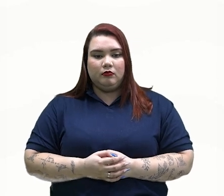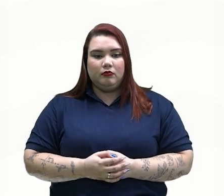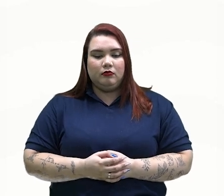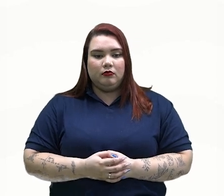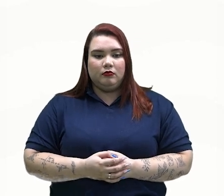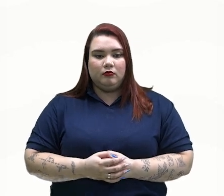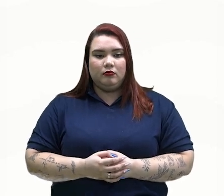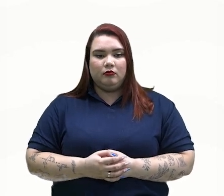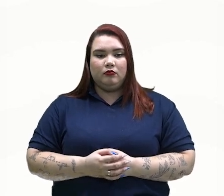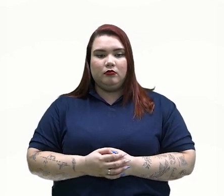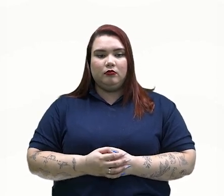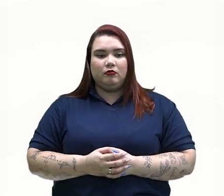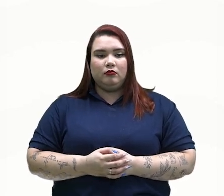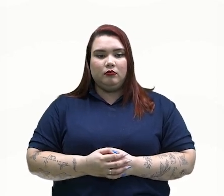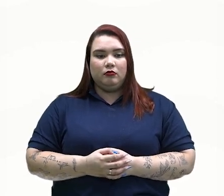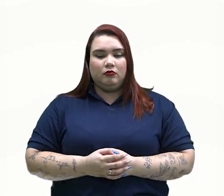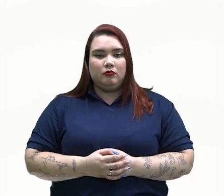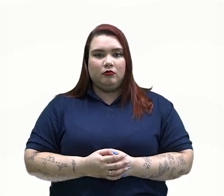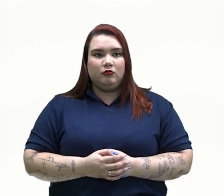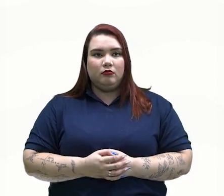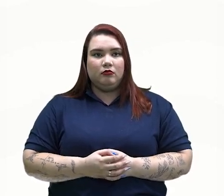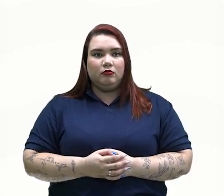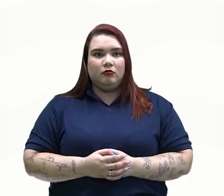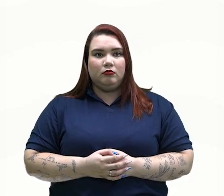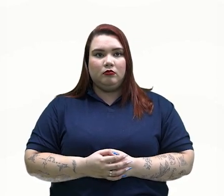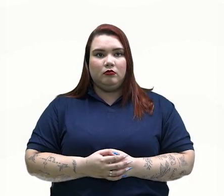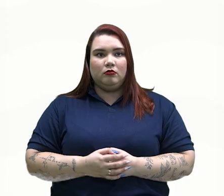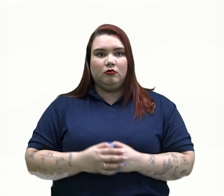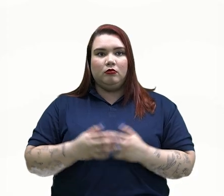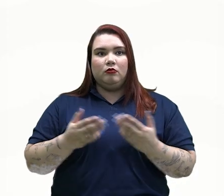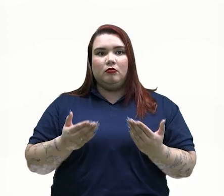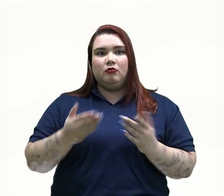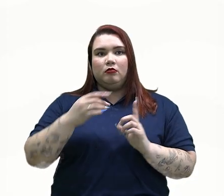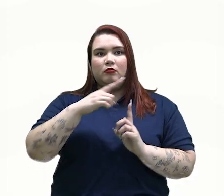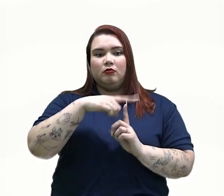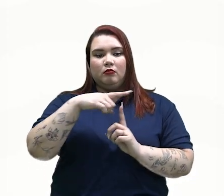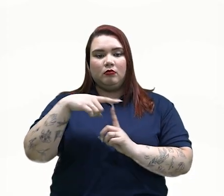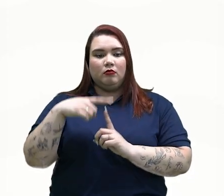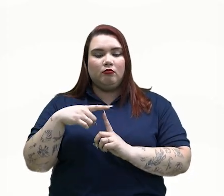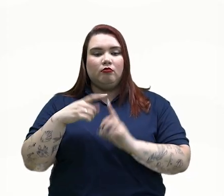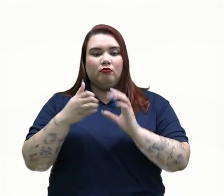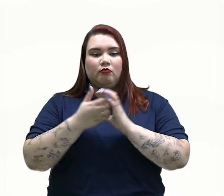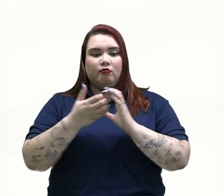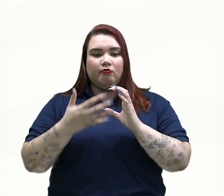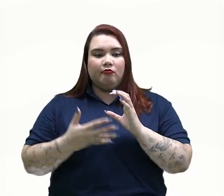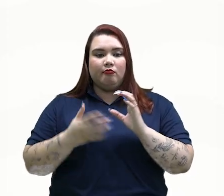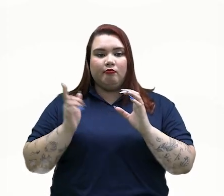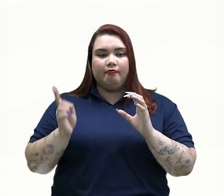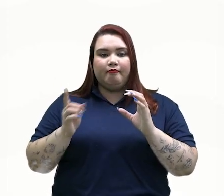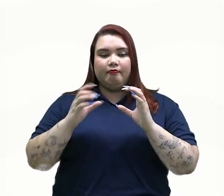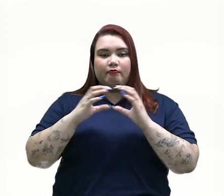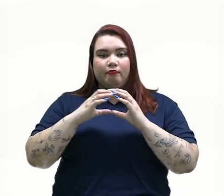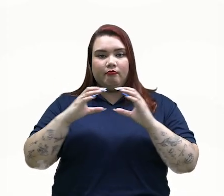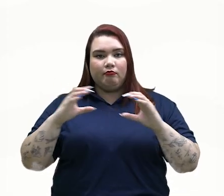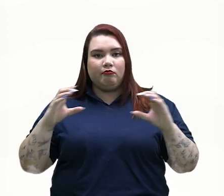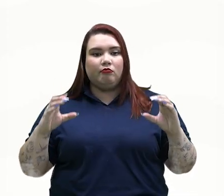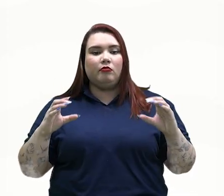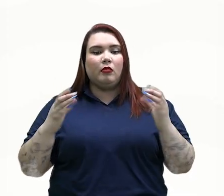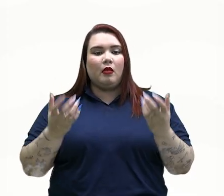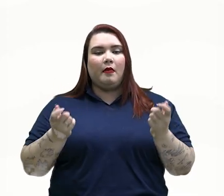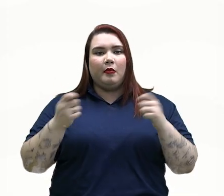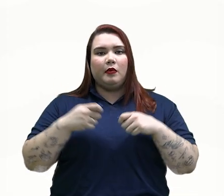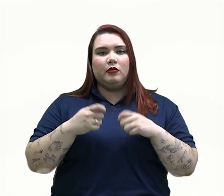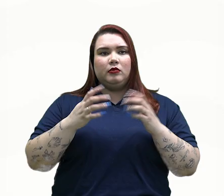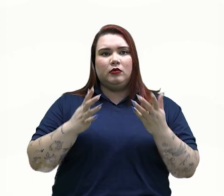Bom, aí nós temos os tipos de elementos presentes nessa cadeia, e aí vocês poderiam estar